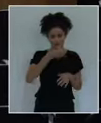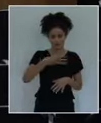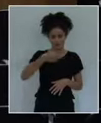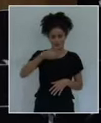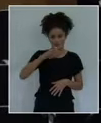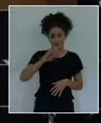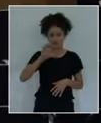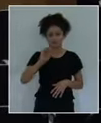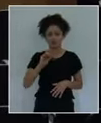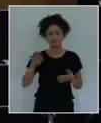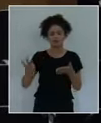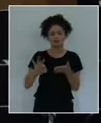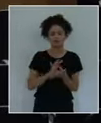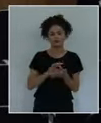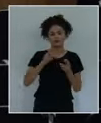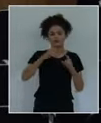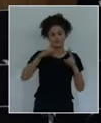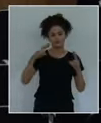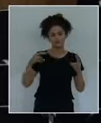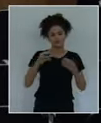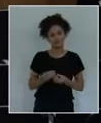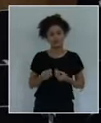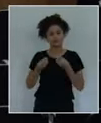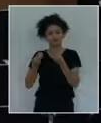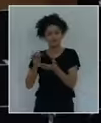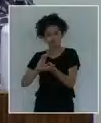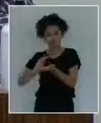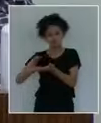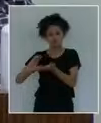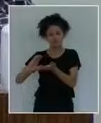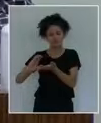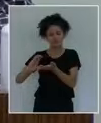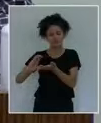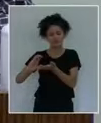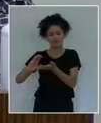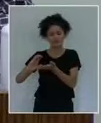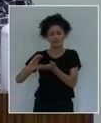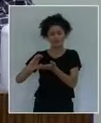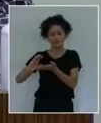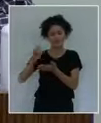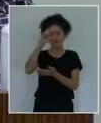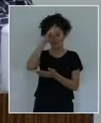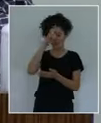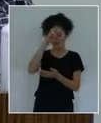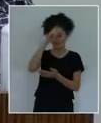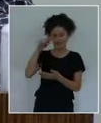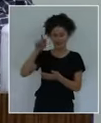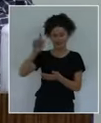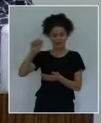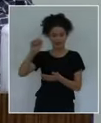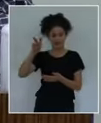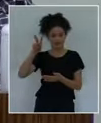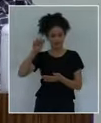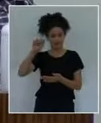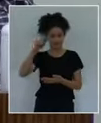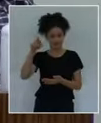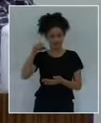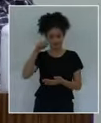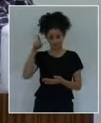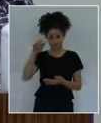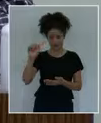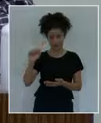3.750/2020, que autoriza o município de Ponte Nova a conceder auxílio financeiro à Fundação Filantrópica Beneficente de Saúde,